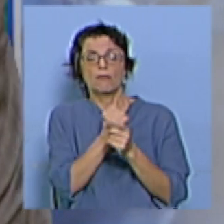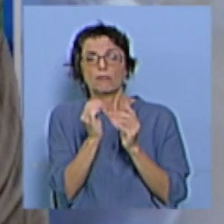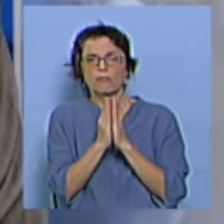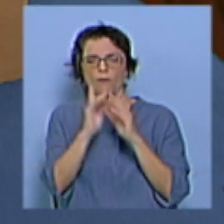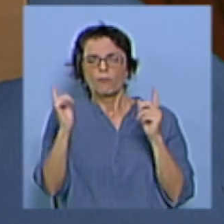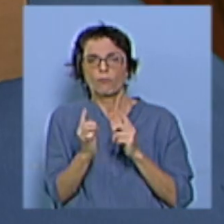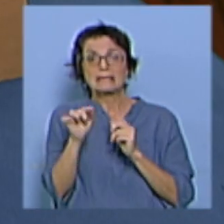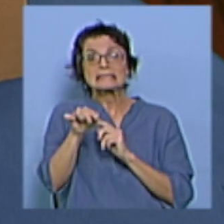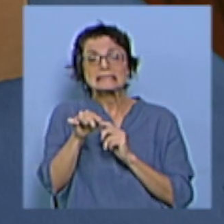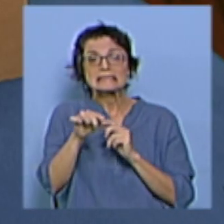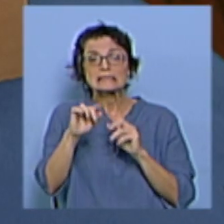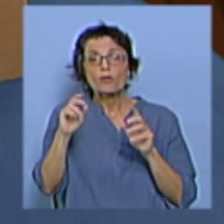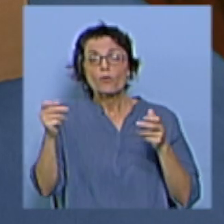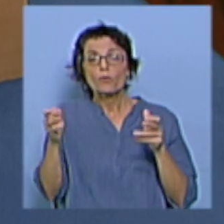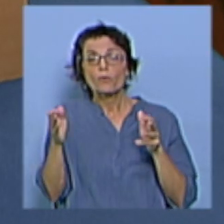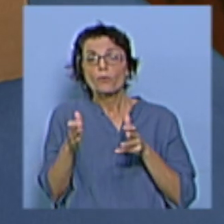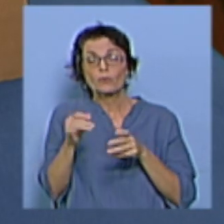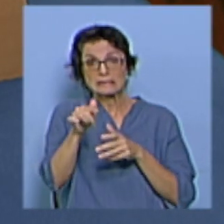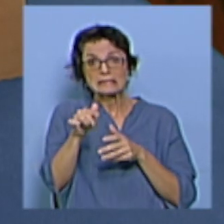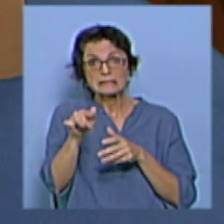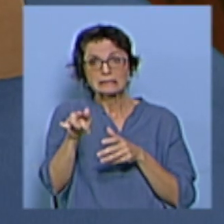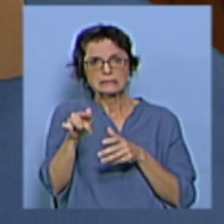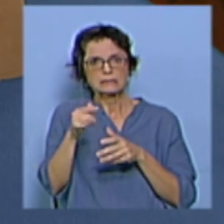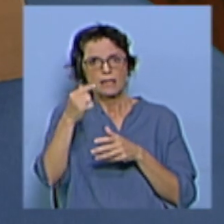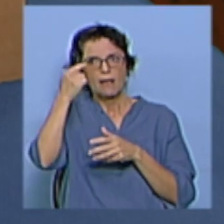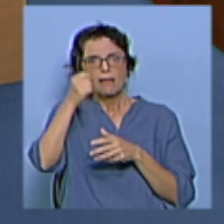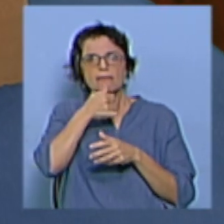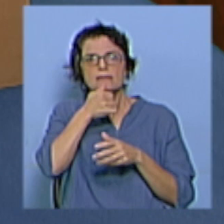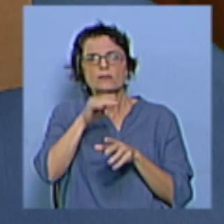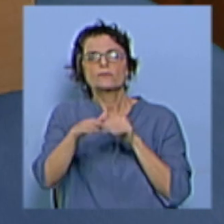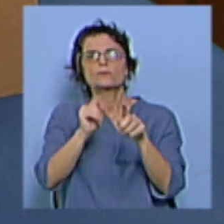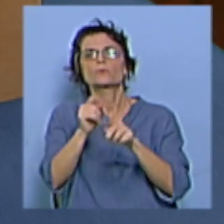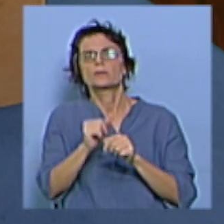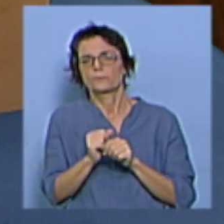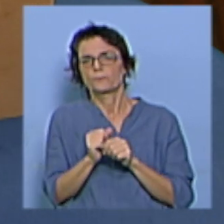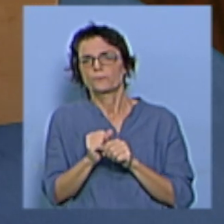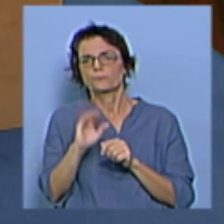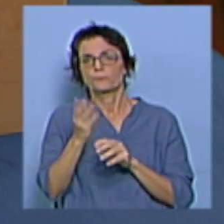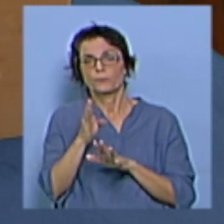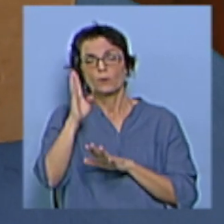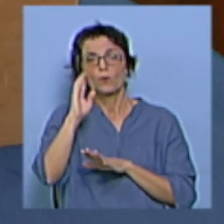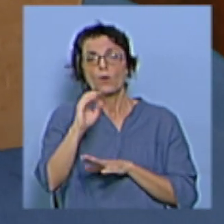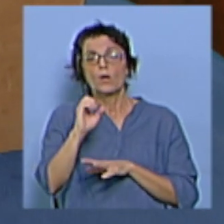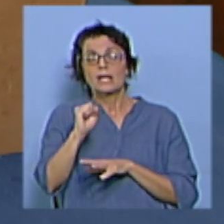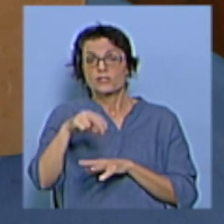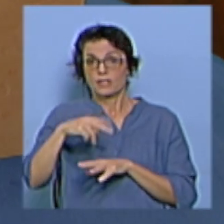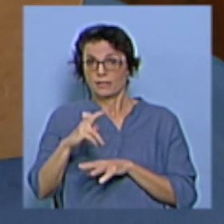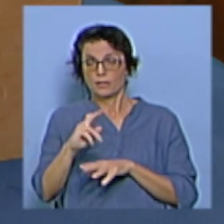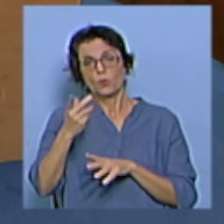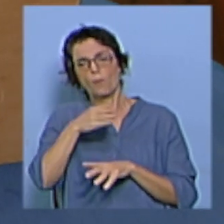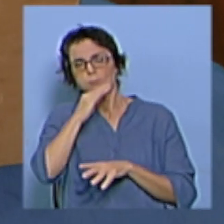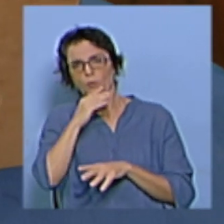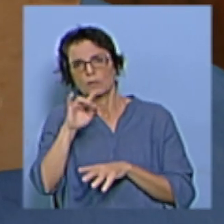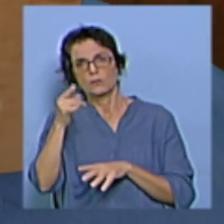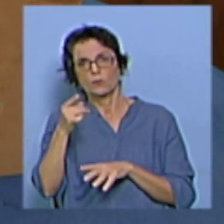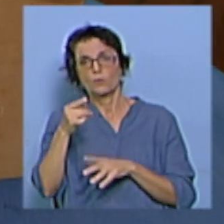maravilhosa. Quando a Guarda Nacional Republicana, ou os polícias, ou os militares iam